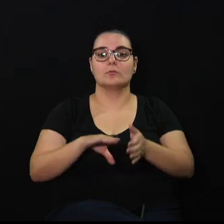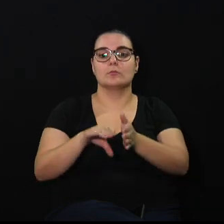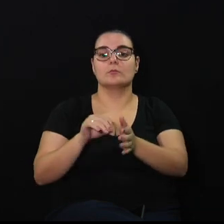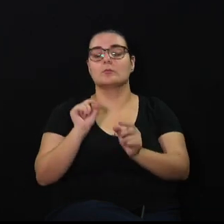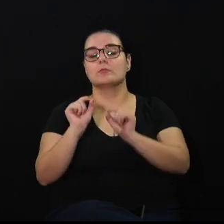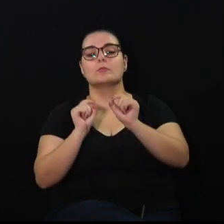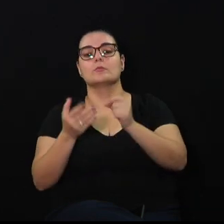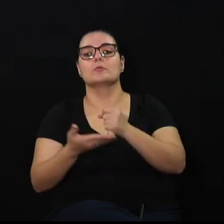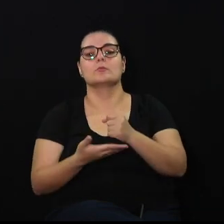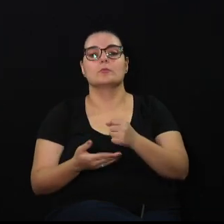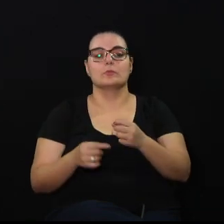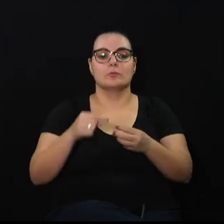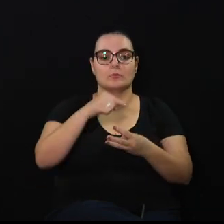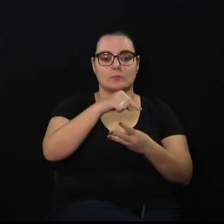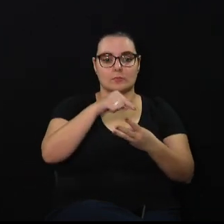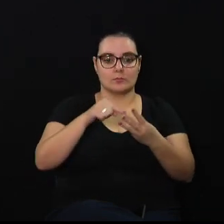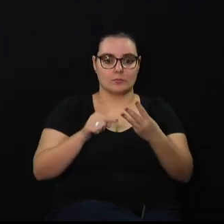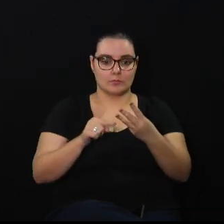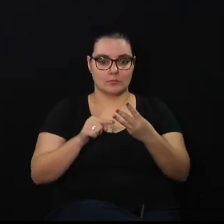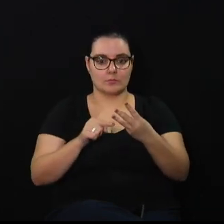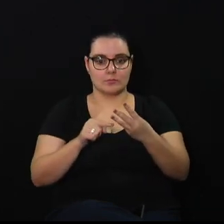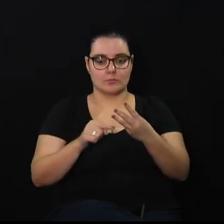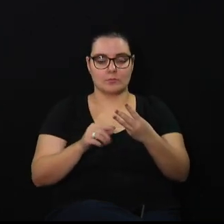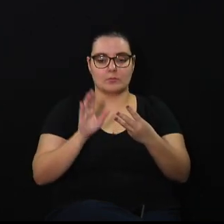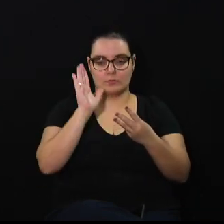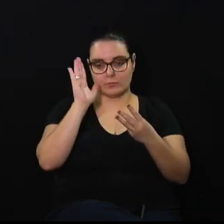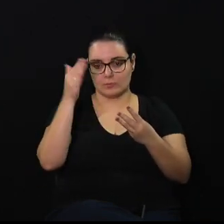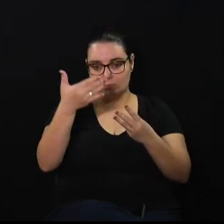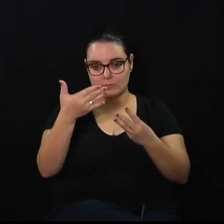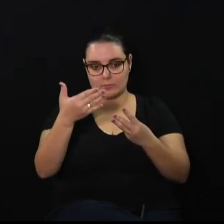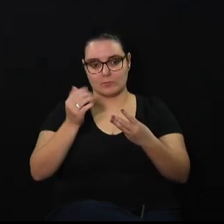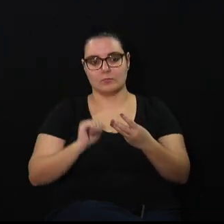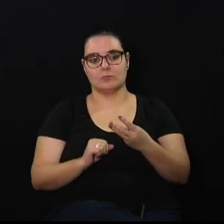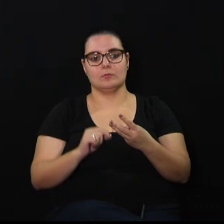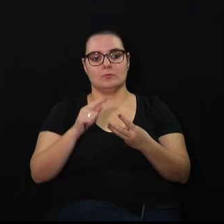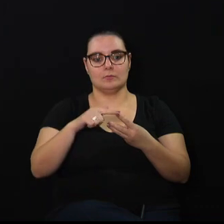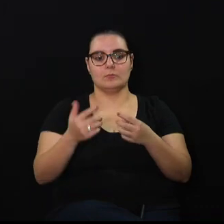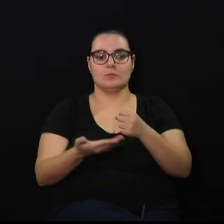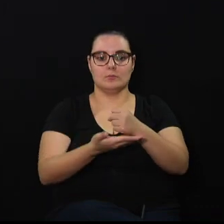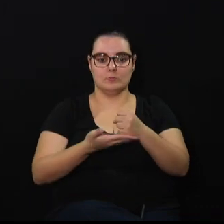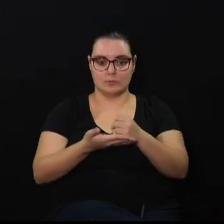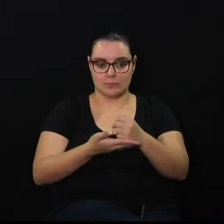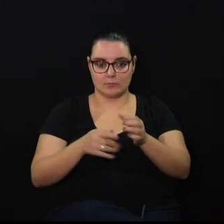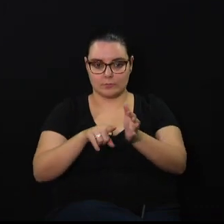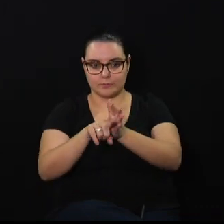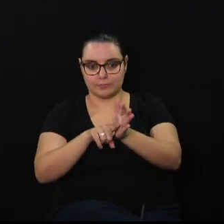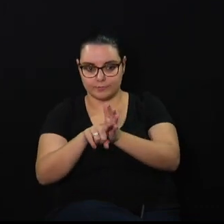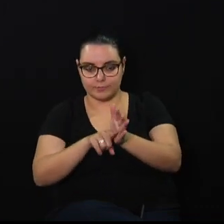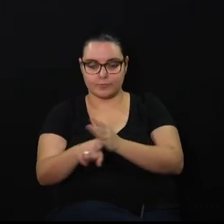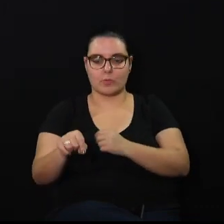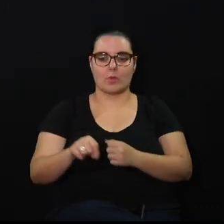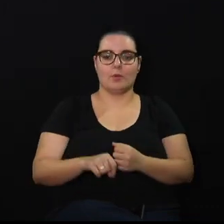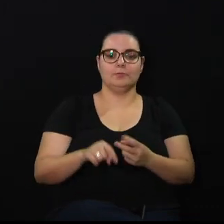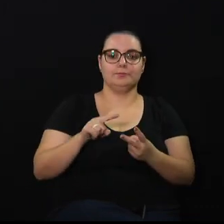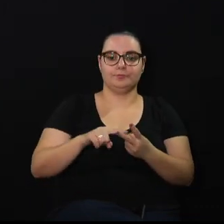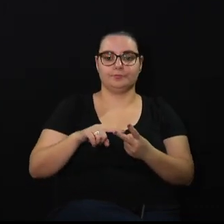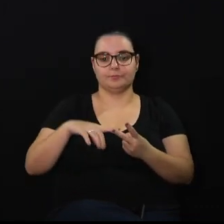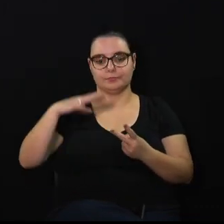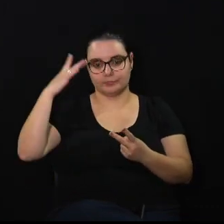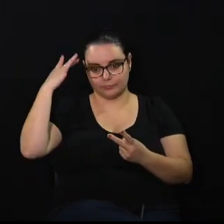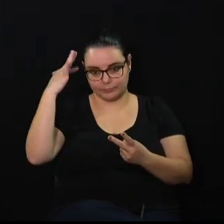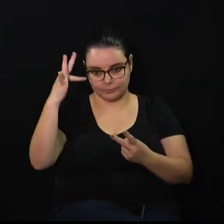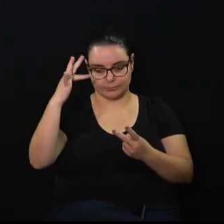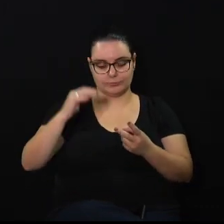em três pilares principais né a pesquisa básica a partir da teoria que é o de